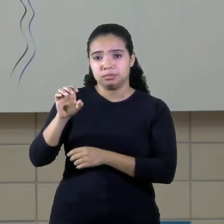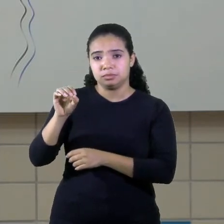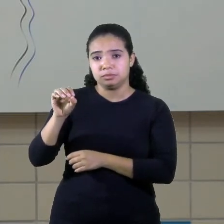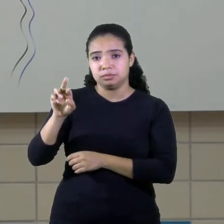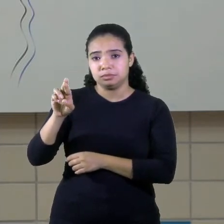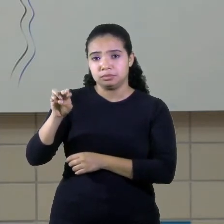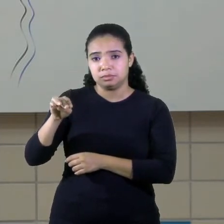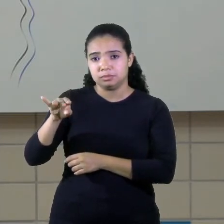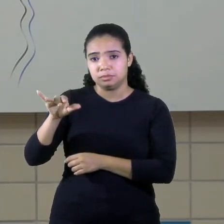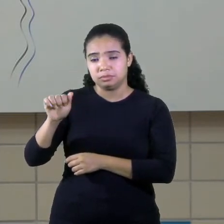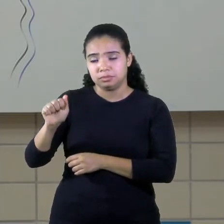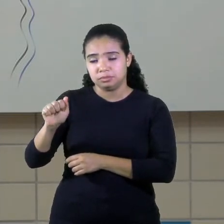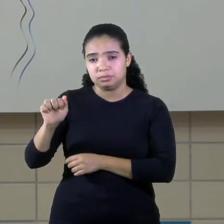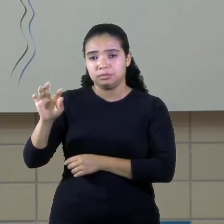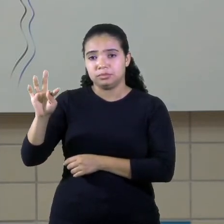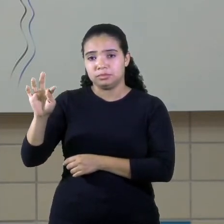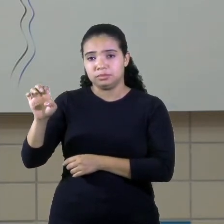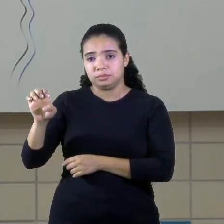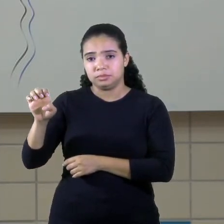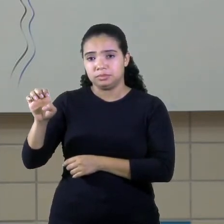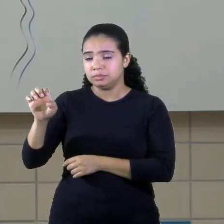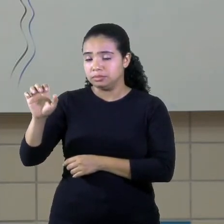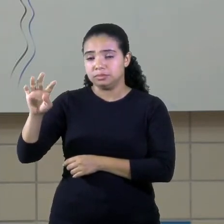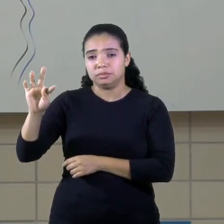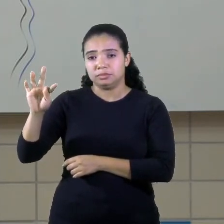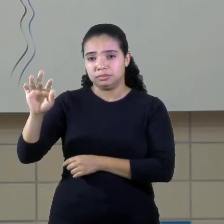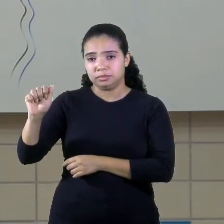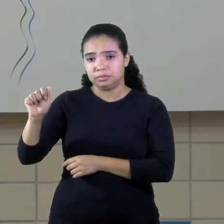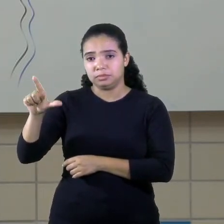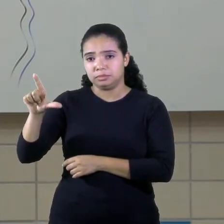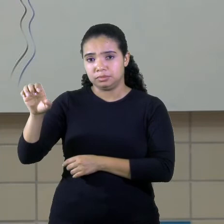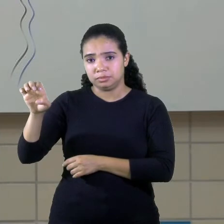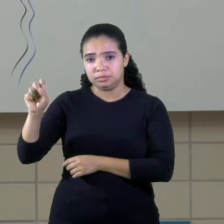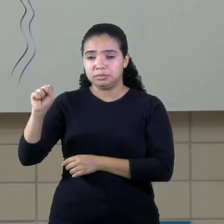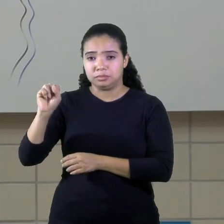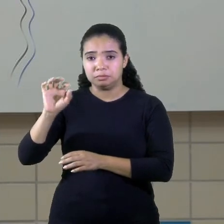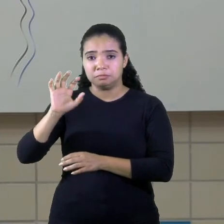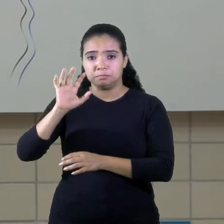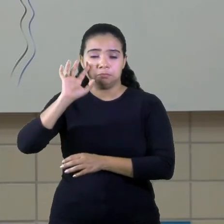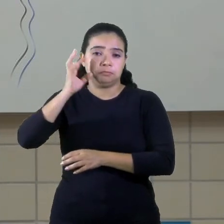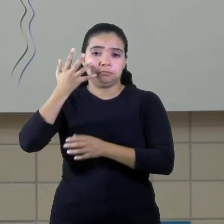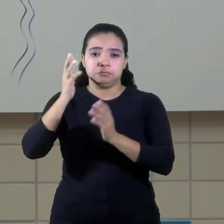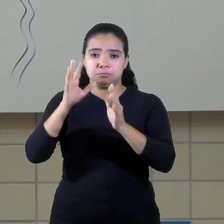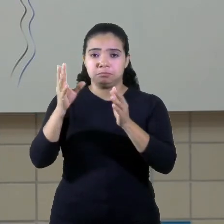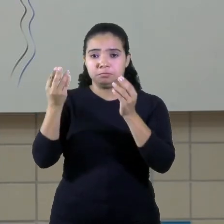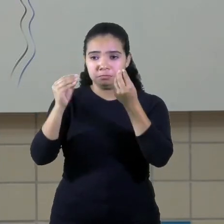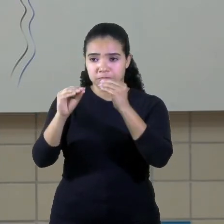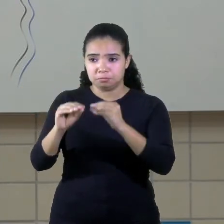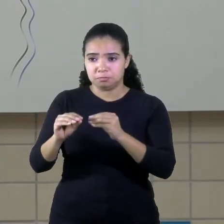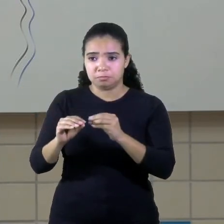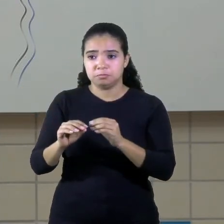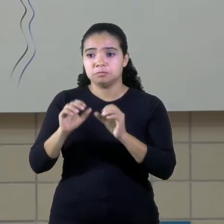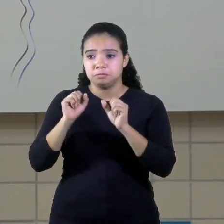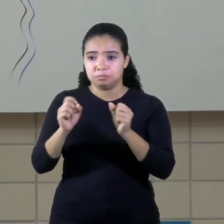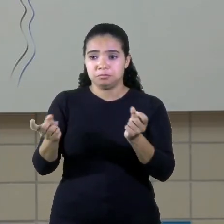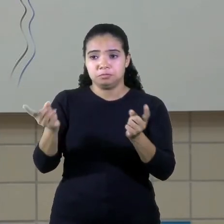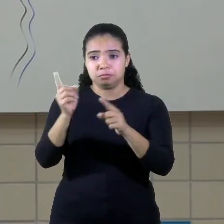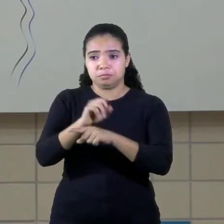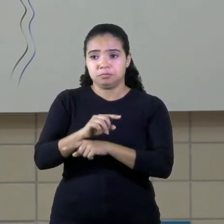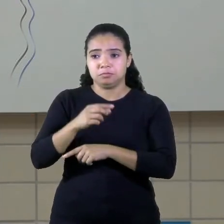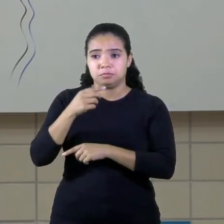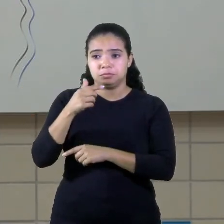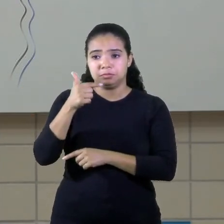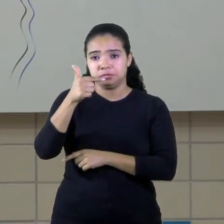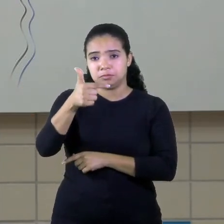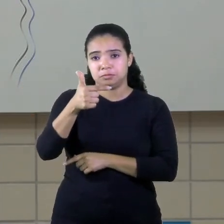Quando você consegue perceber que esse sobre esse e esse sobre esse, você também poderia fazer o inverso. 2 sobre 3 e